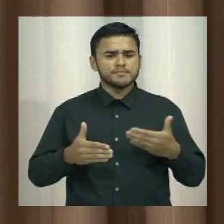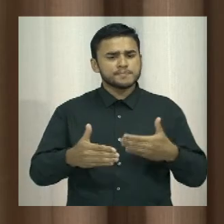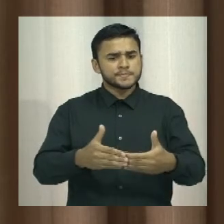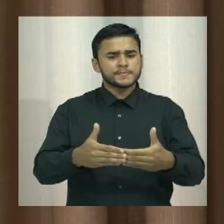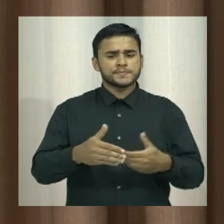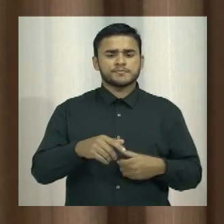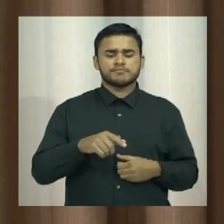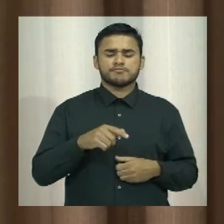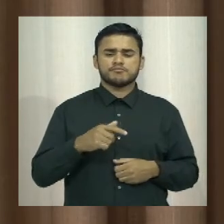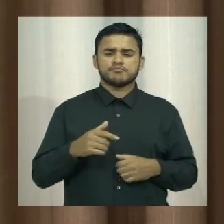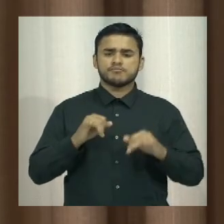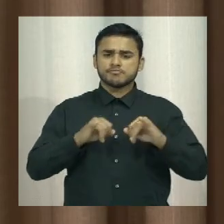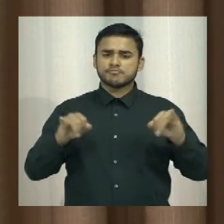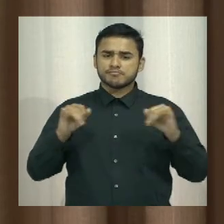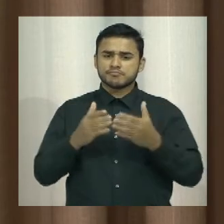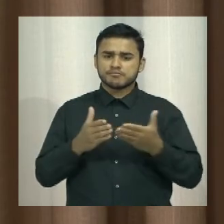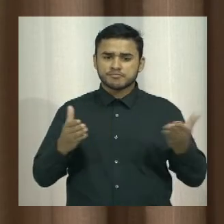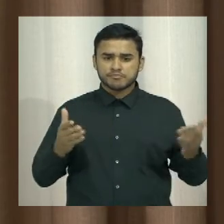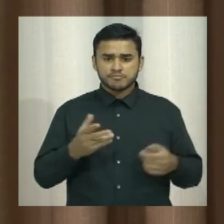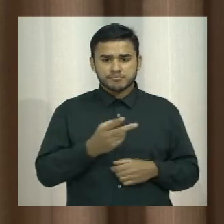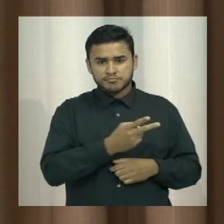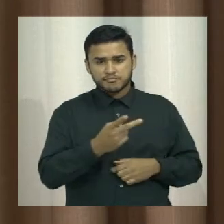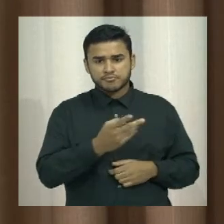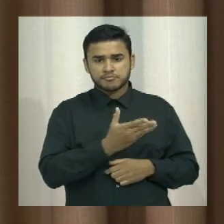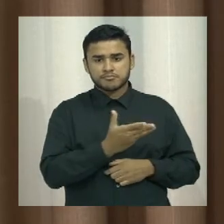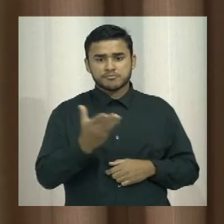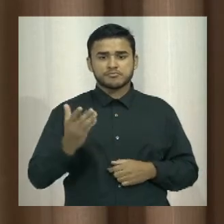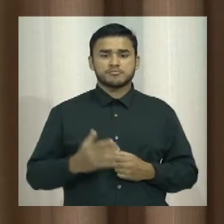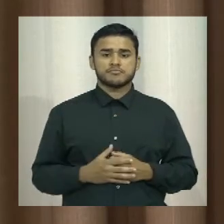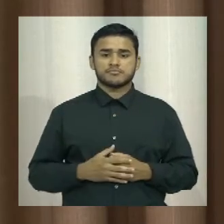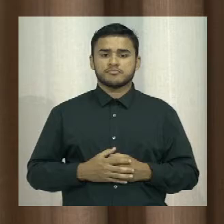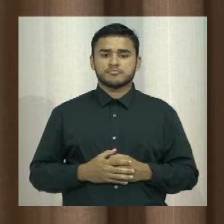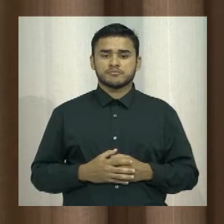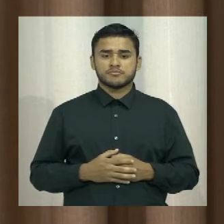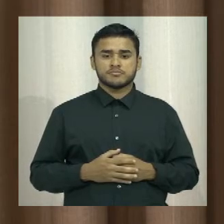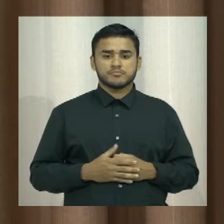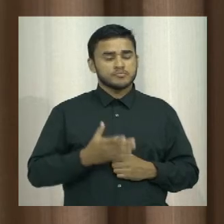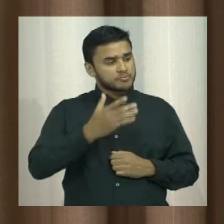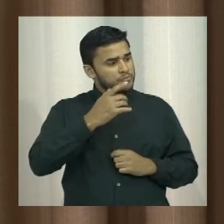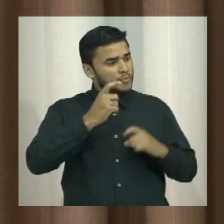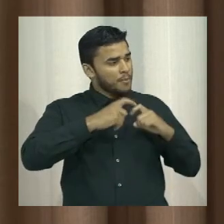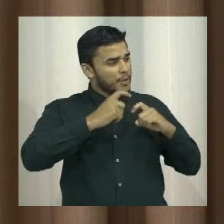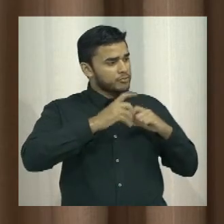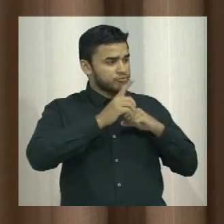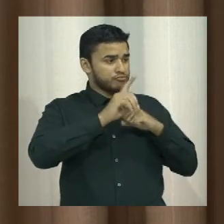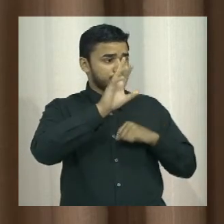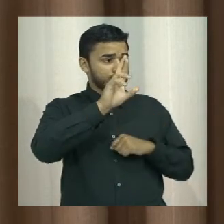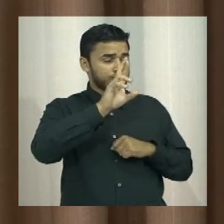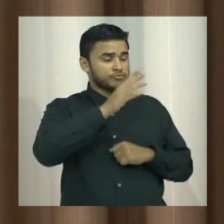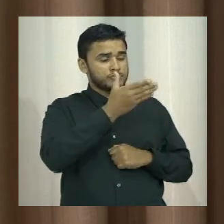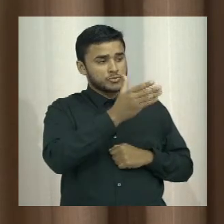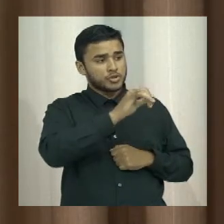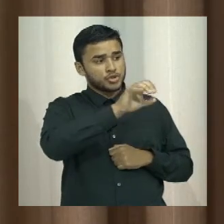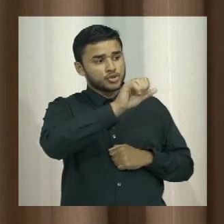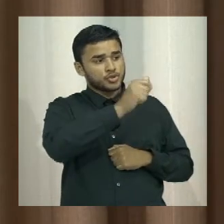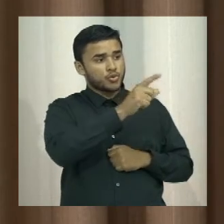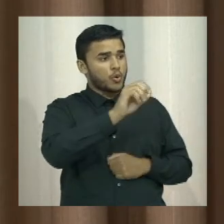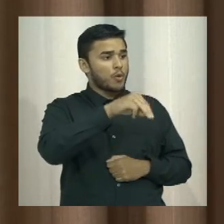falar um pouquinho mais sobre vocês, os nossos convidados, né? O doutor João Marcos, para quem não conhece, ginecologista